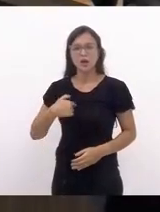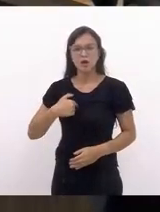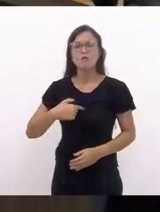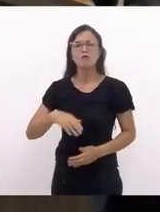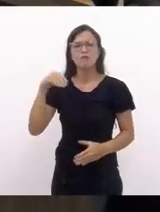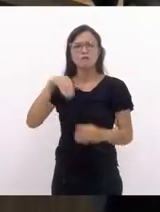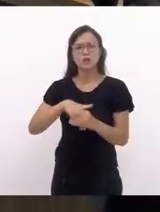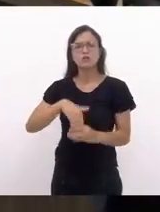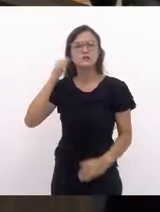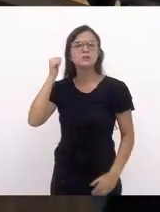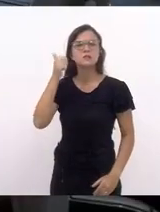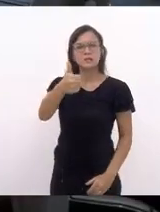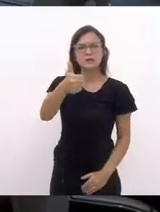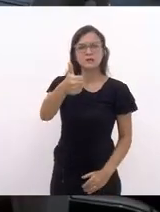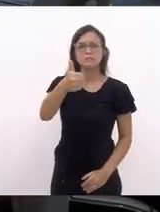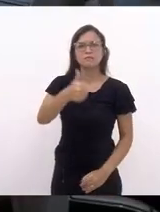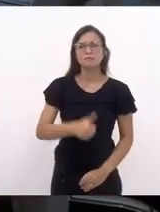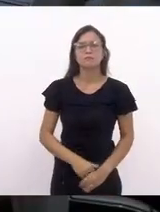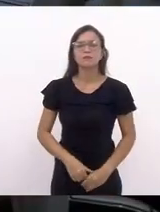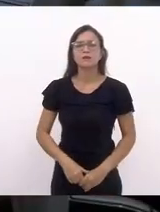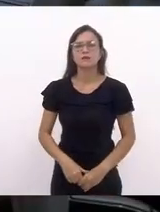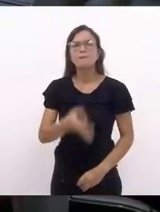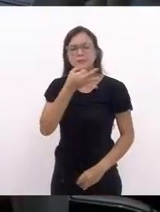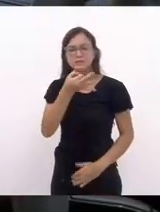favorável ao corpo de bombeiro